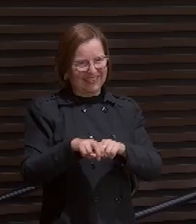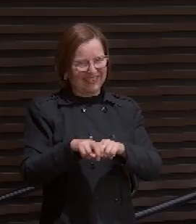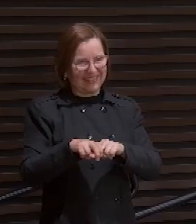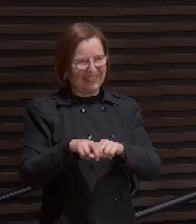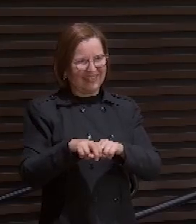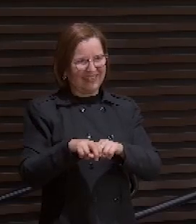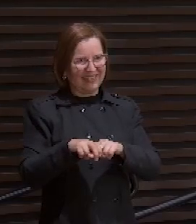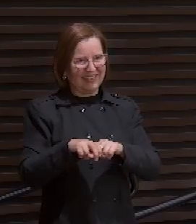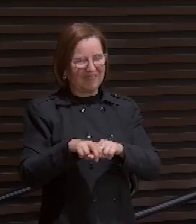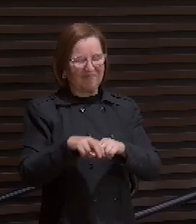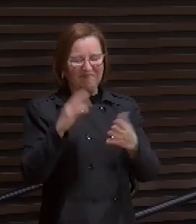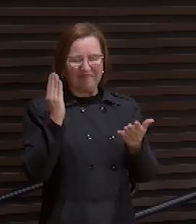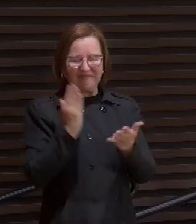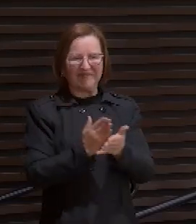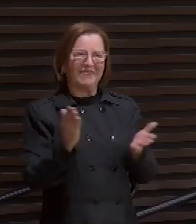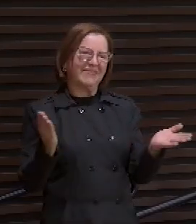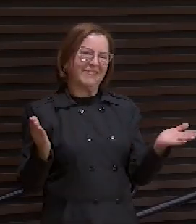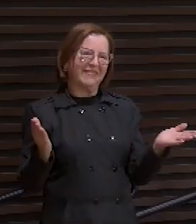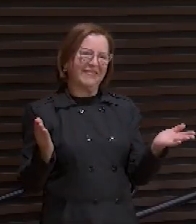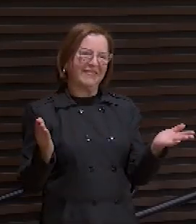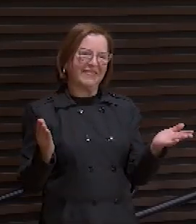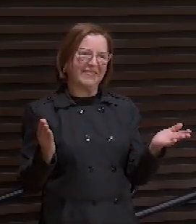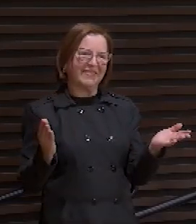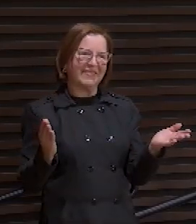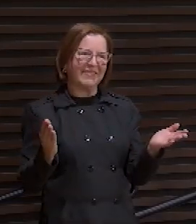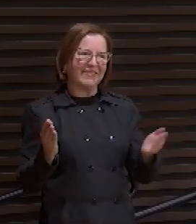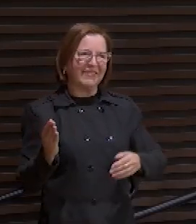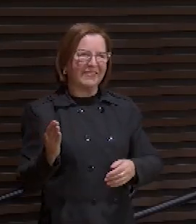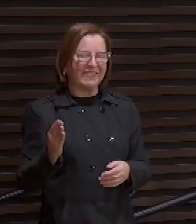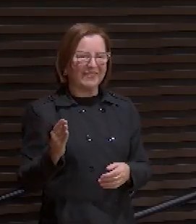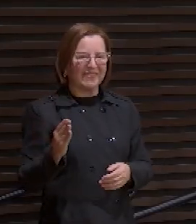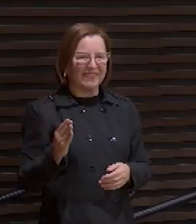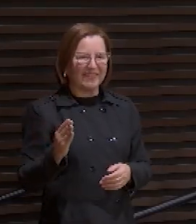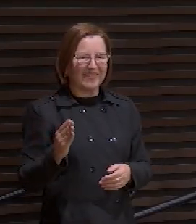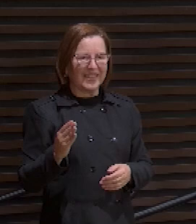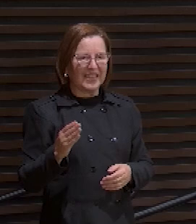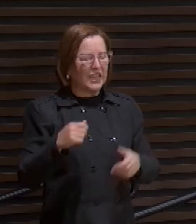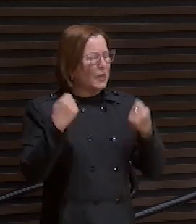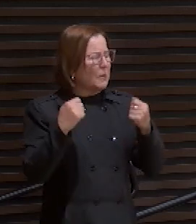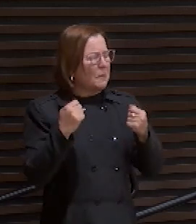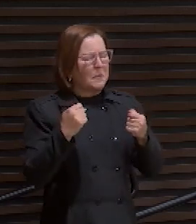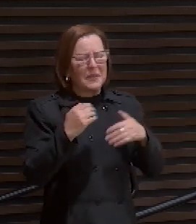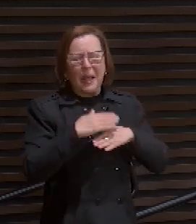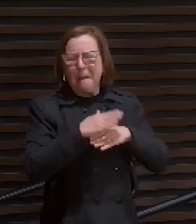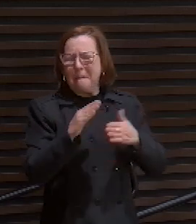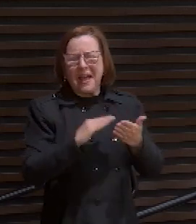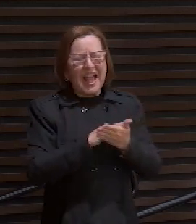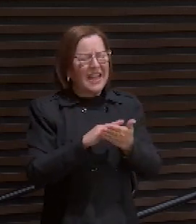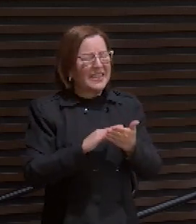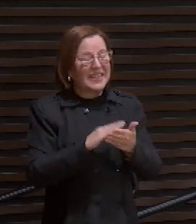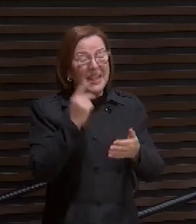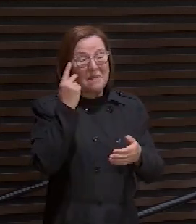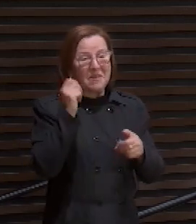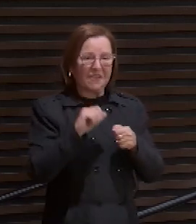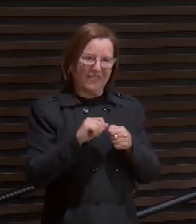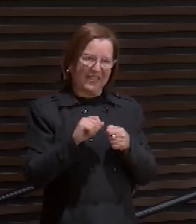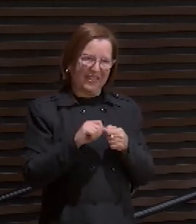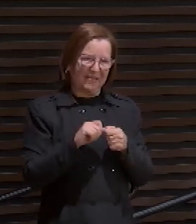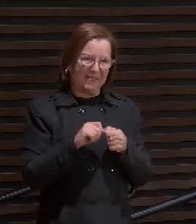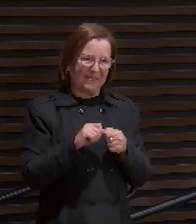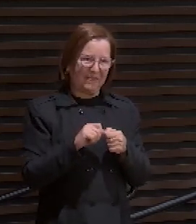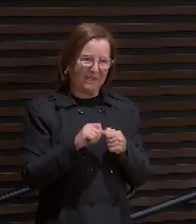Está acabado. Não tem retoque. Não tem nada mais para